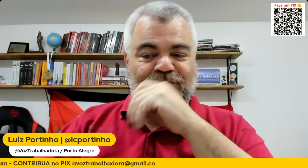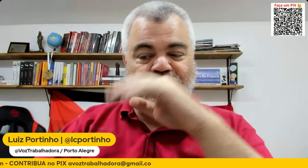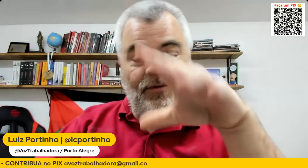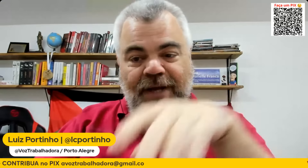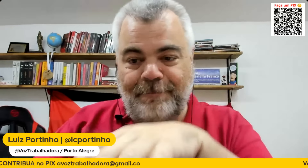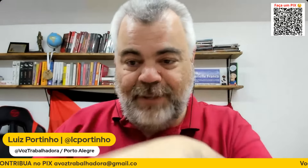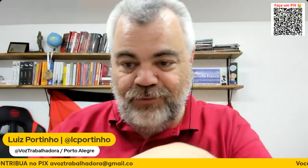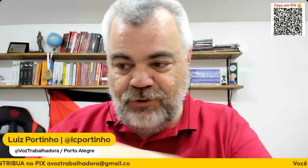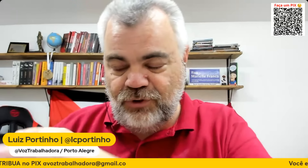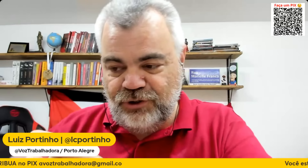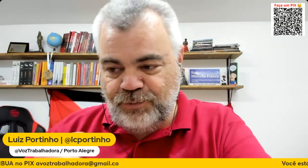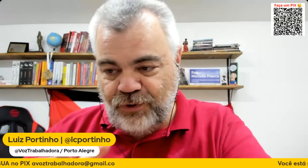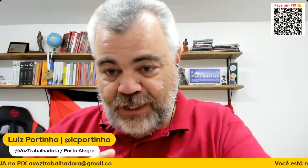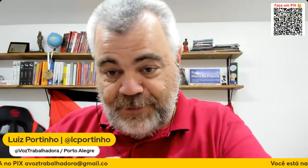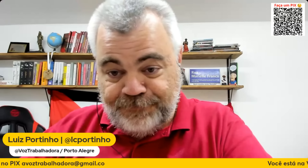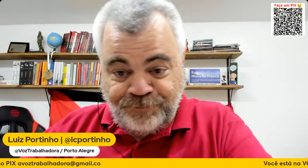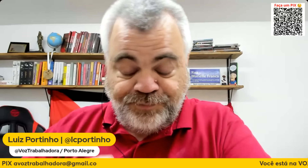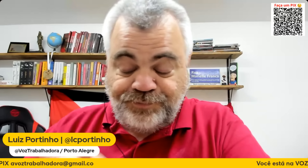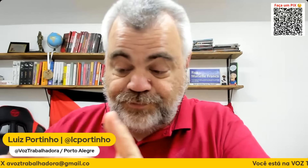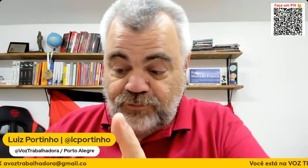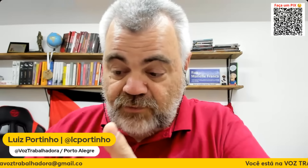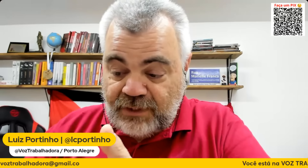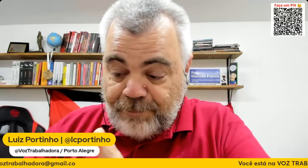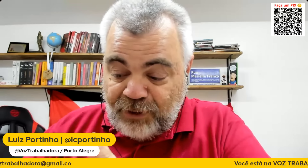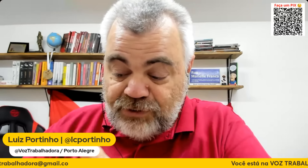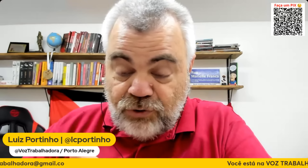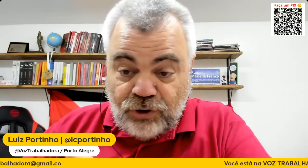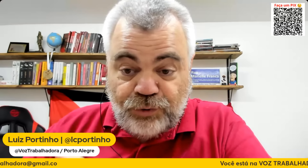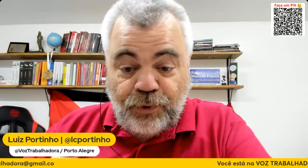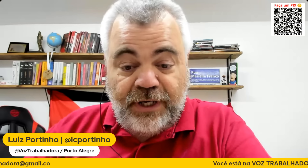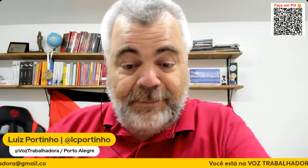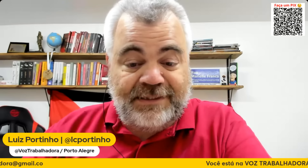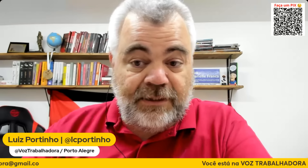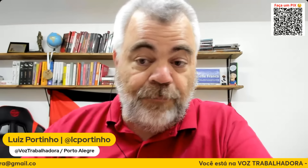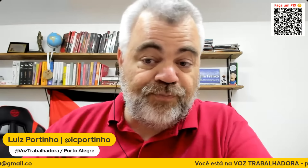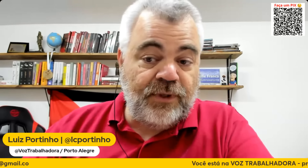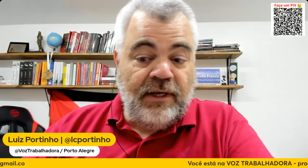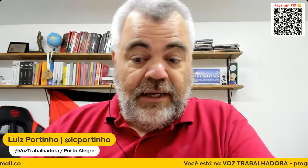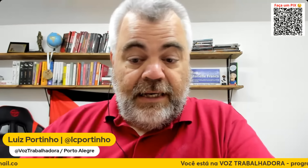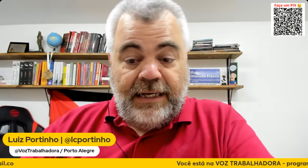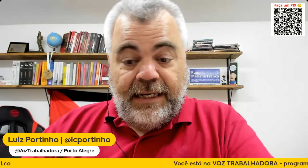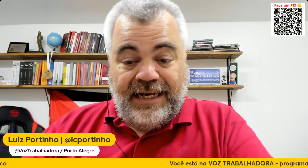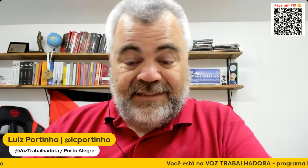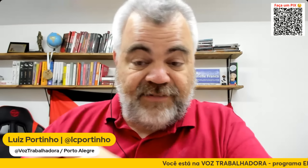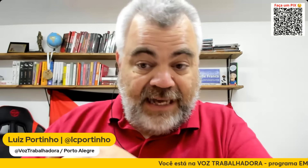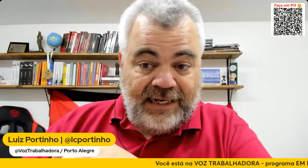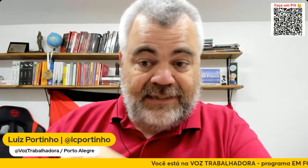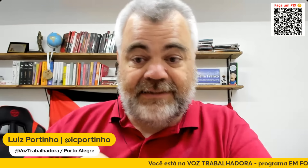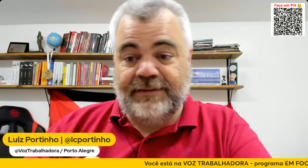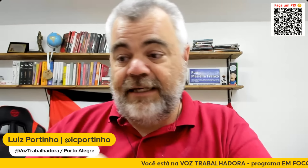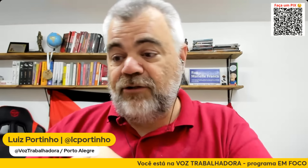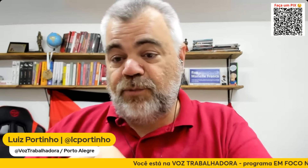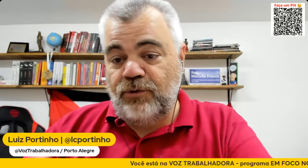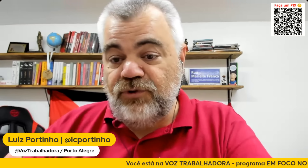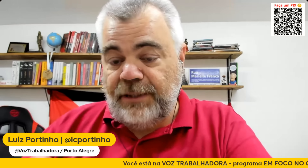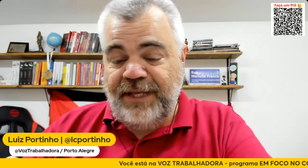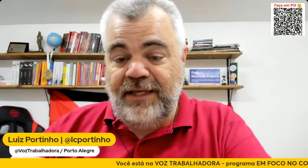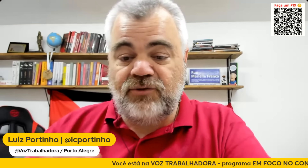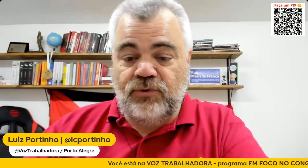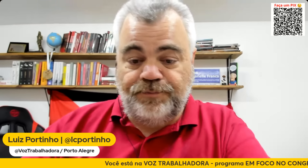né pessoal não é a pauta do nosso programa a pauta do nosso programa são a as falas né